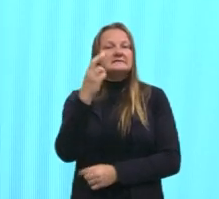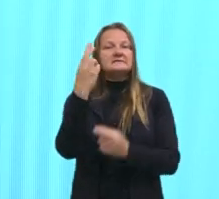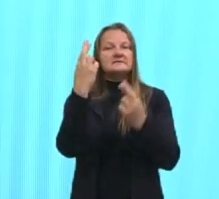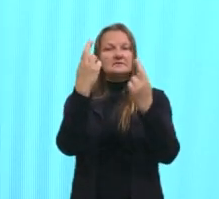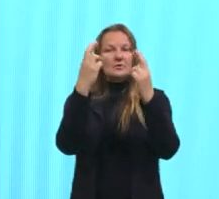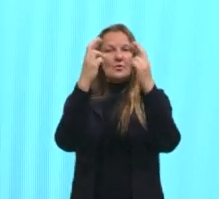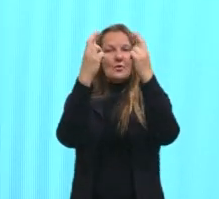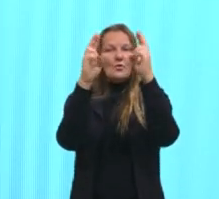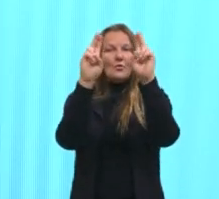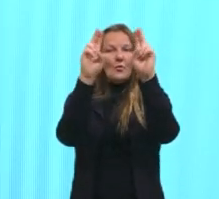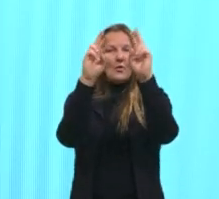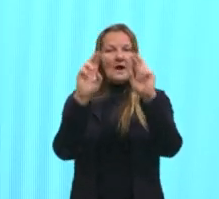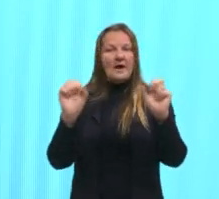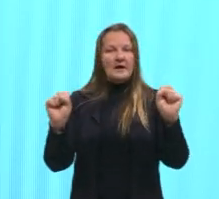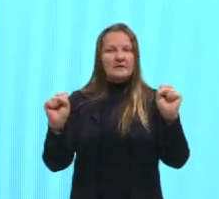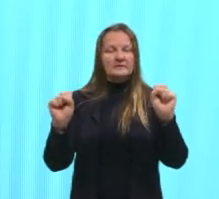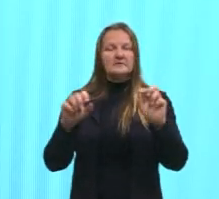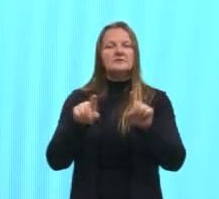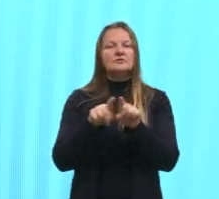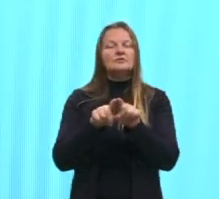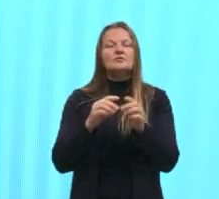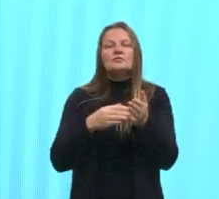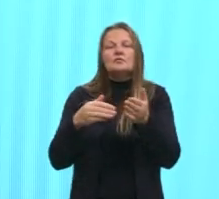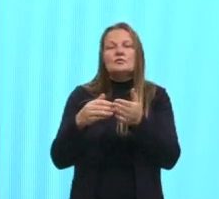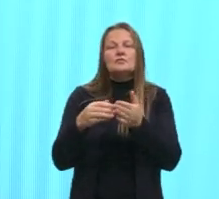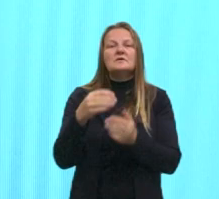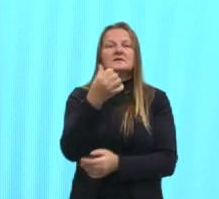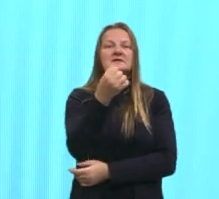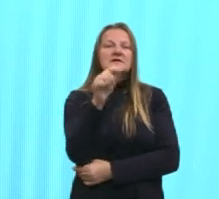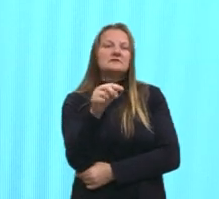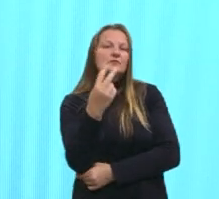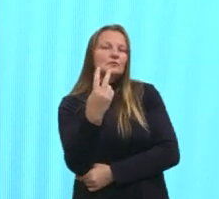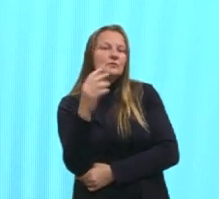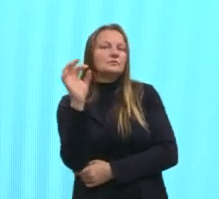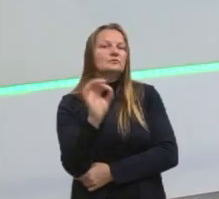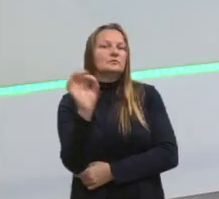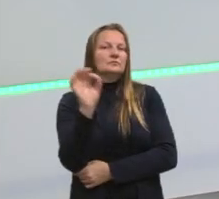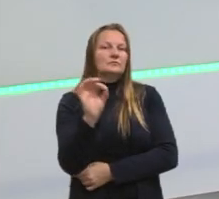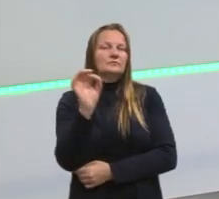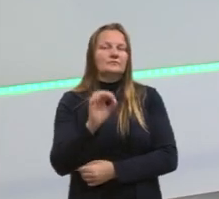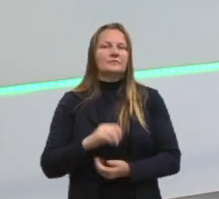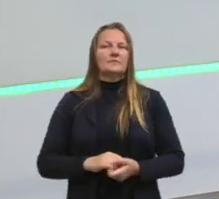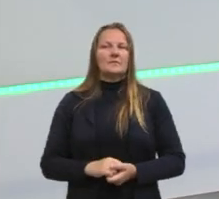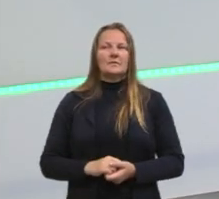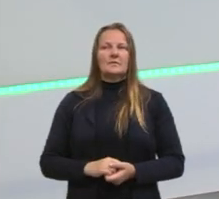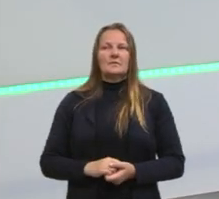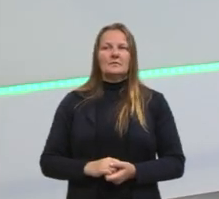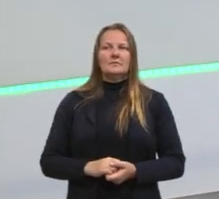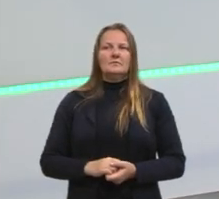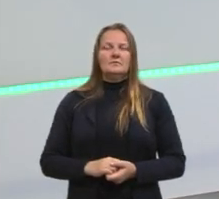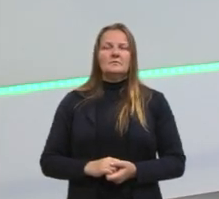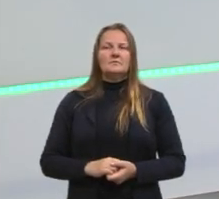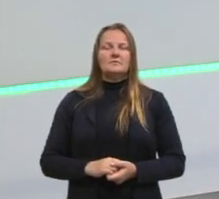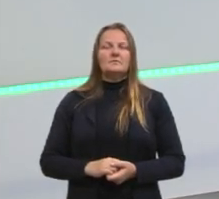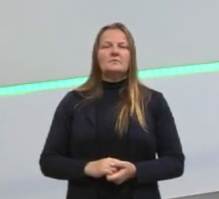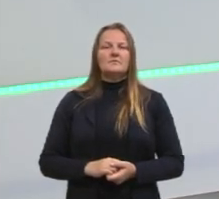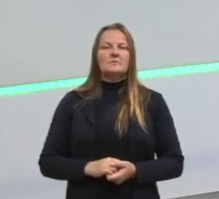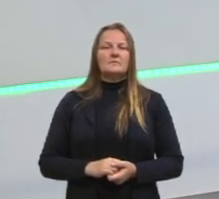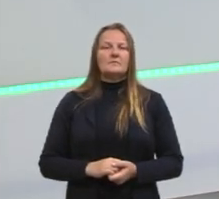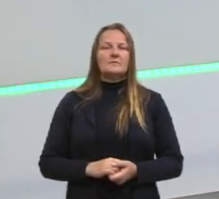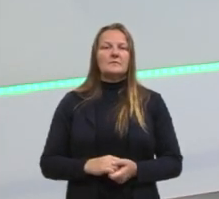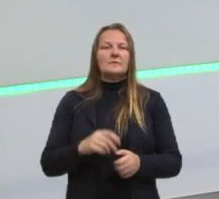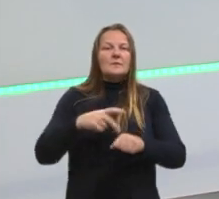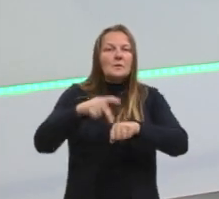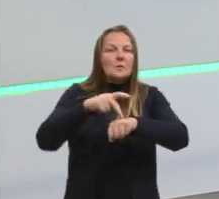tudo toda aquela questão da Rússia chega aí 6,2%, então é bastante até se a gente parar para pensar um